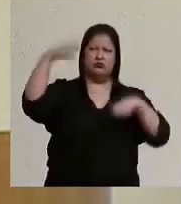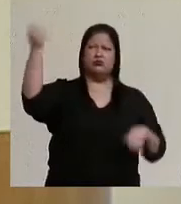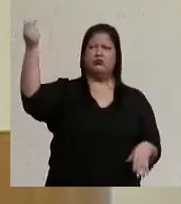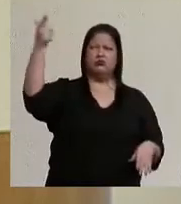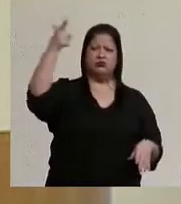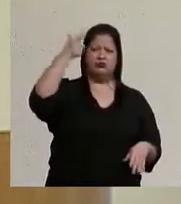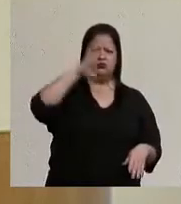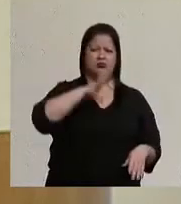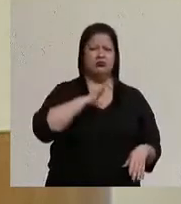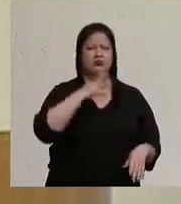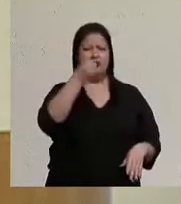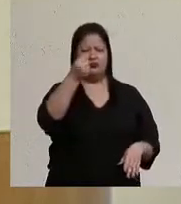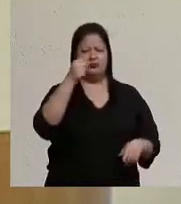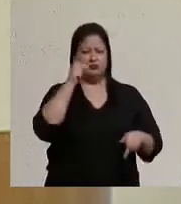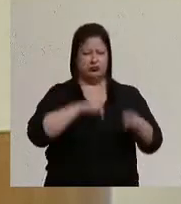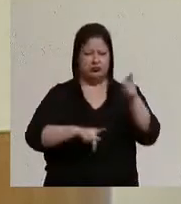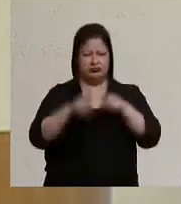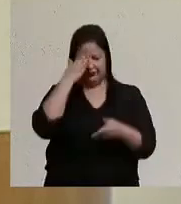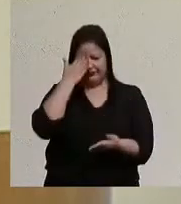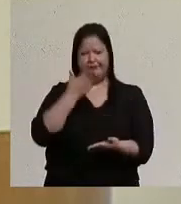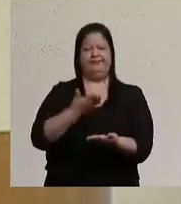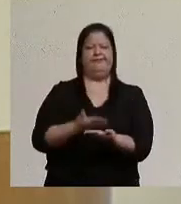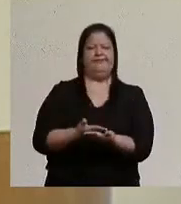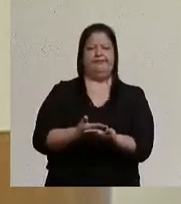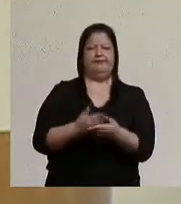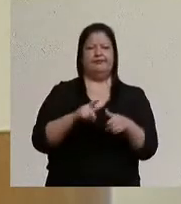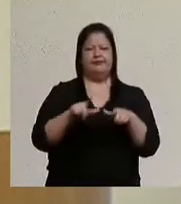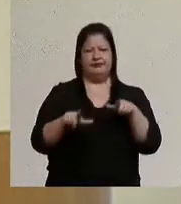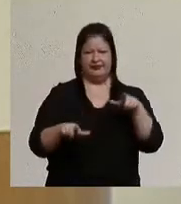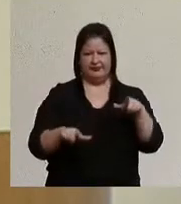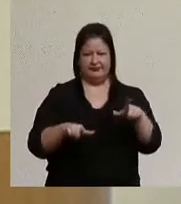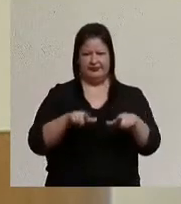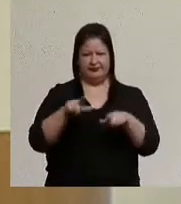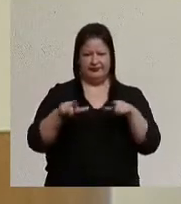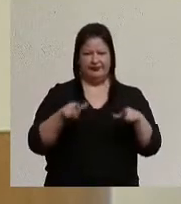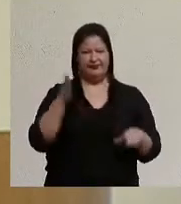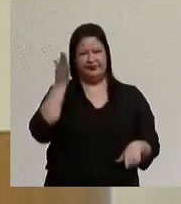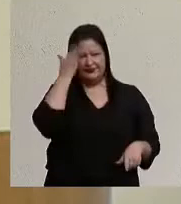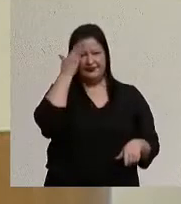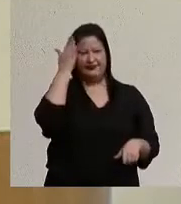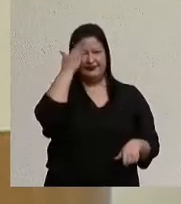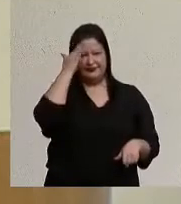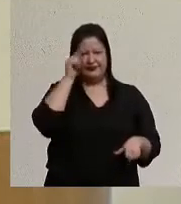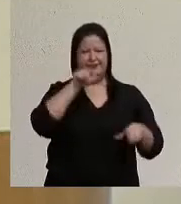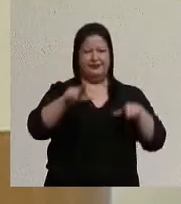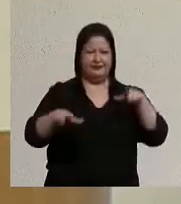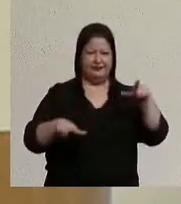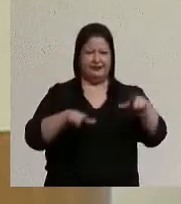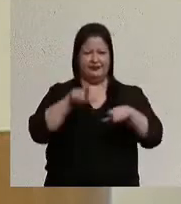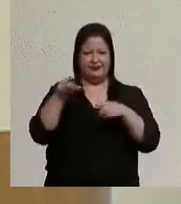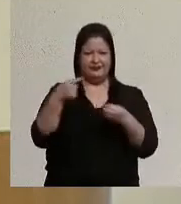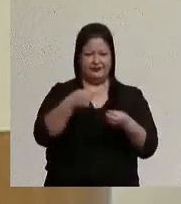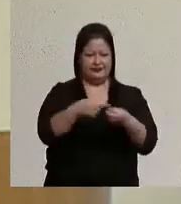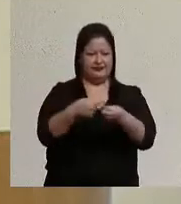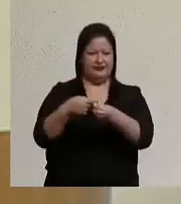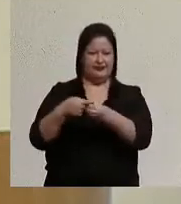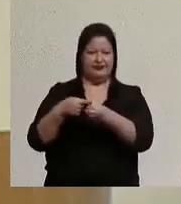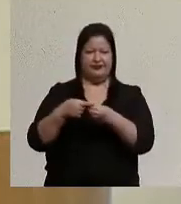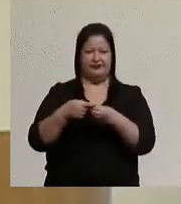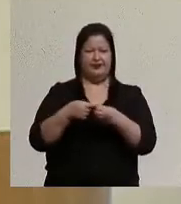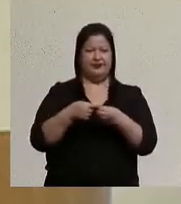e o povo acredita no nosso trabalho o povo sabe do nosso trabalho que a gente tem feito na nossa cidade